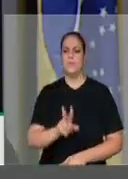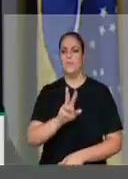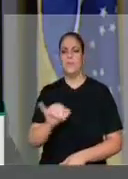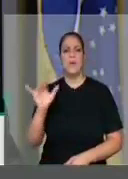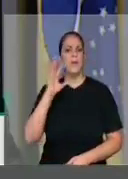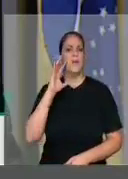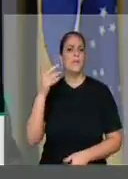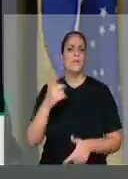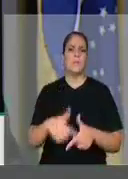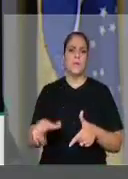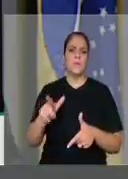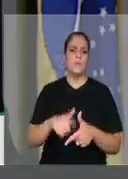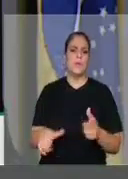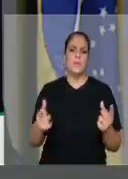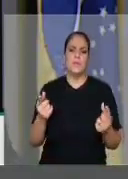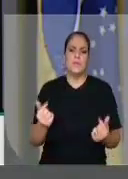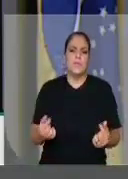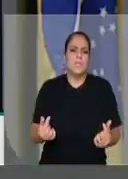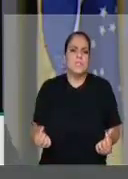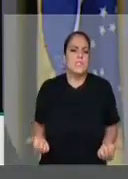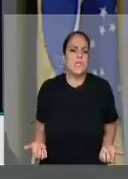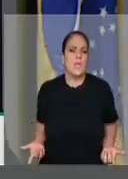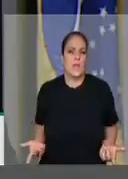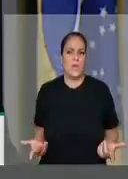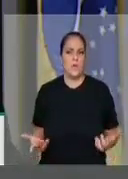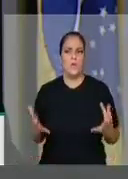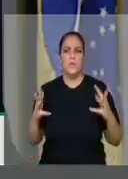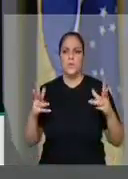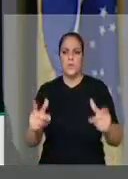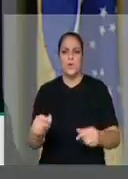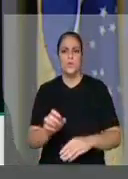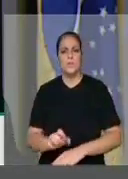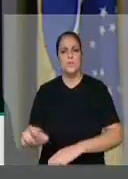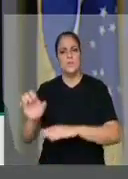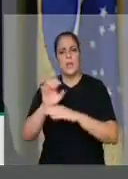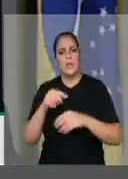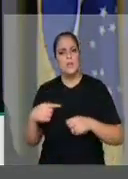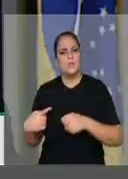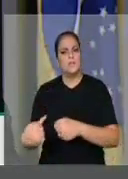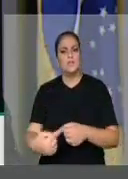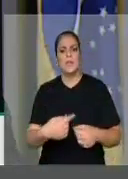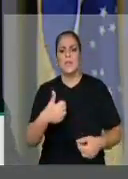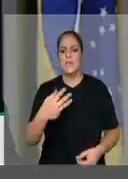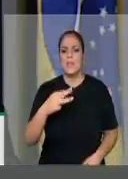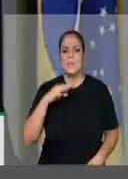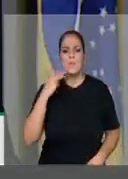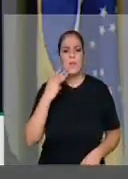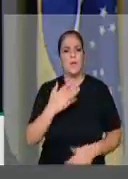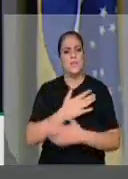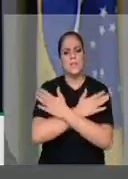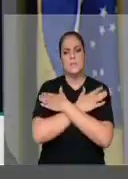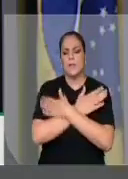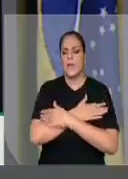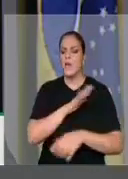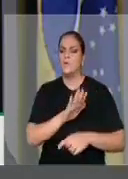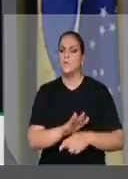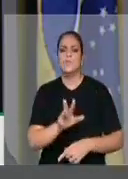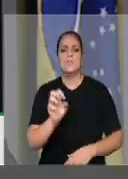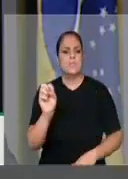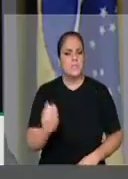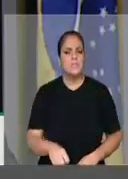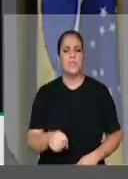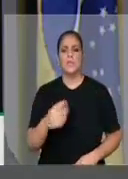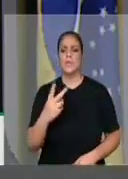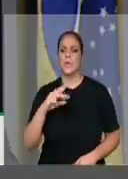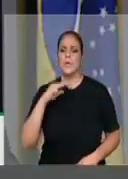União, Estados e Municípios, resolve o problema dos 13 milhões e 300 mil empregados, resolve o problema